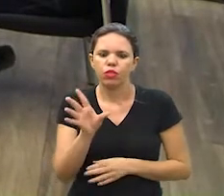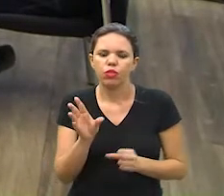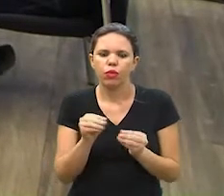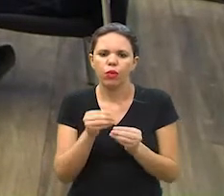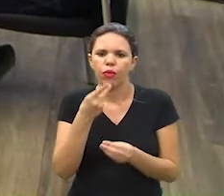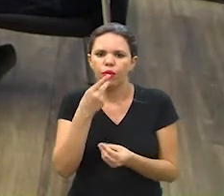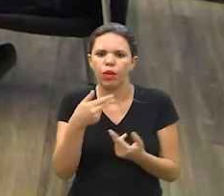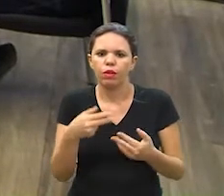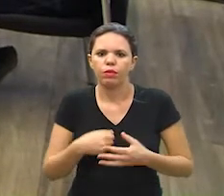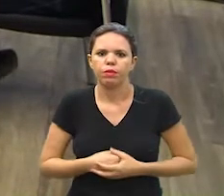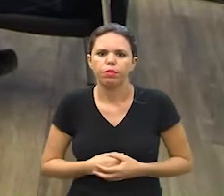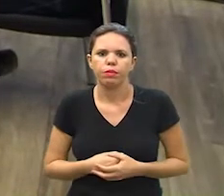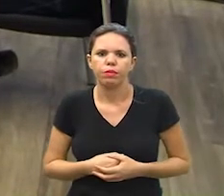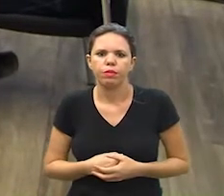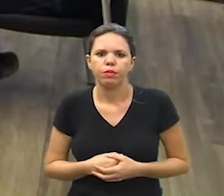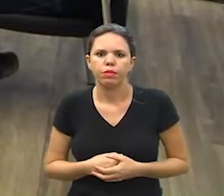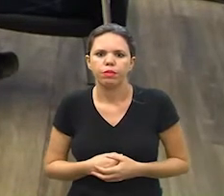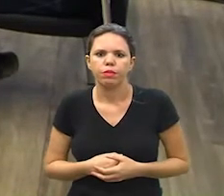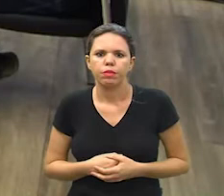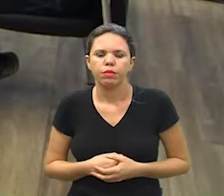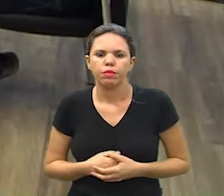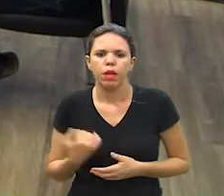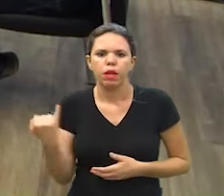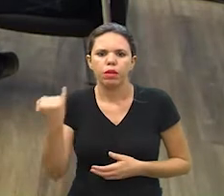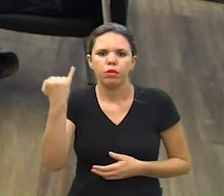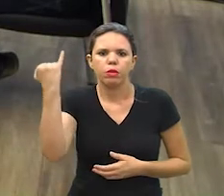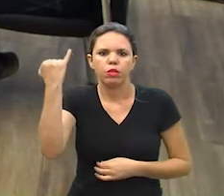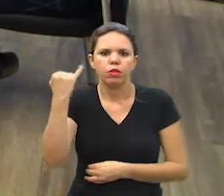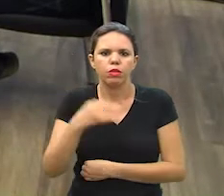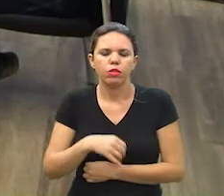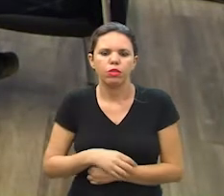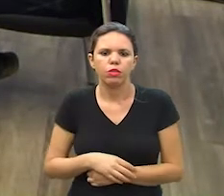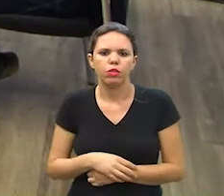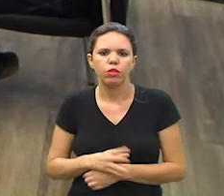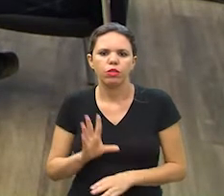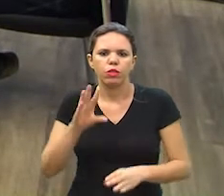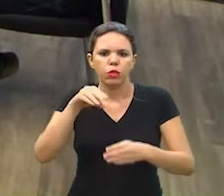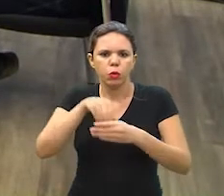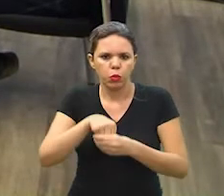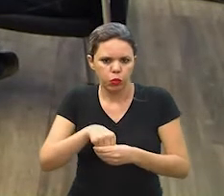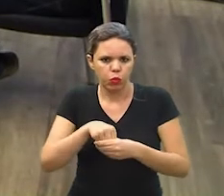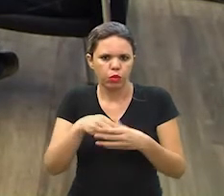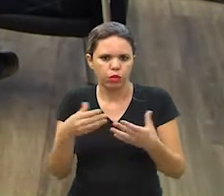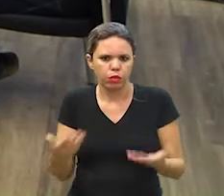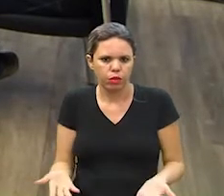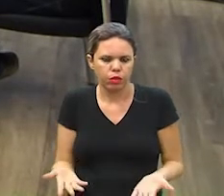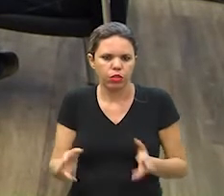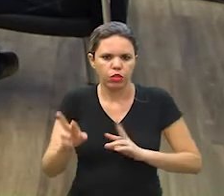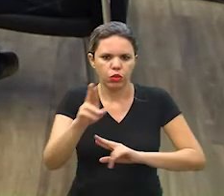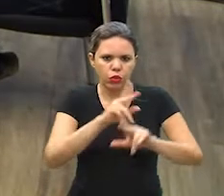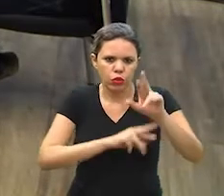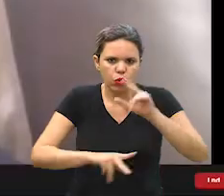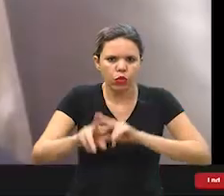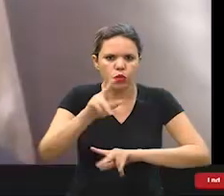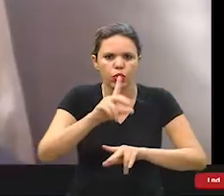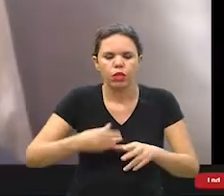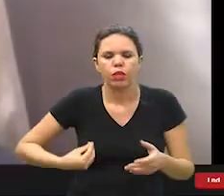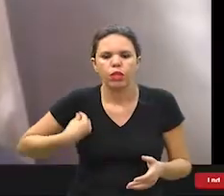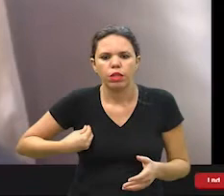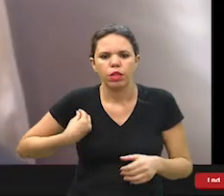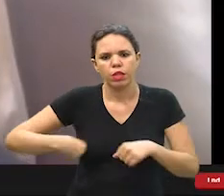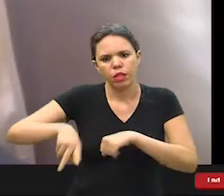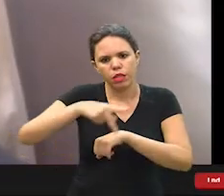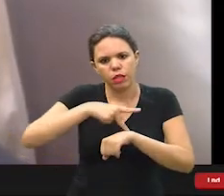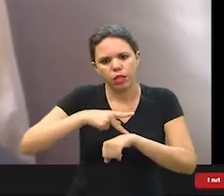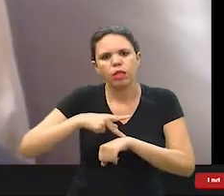colocar mais uma questão, assim, a importância, dentro dessa diversidade que existe nesse